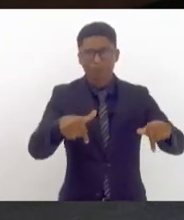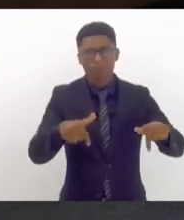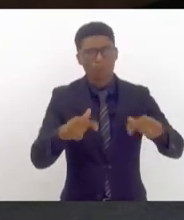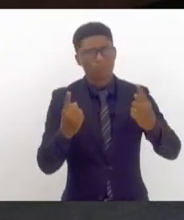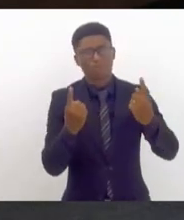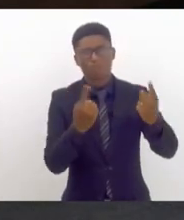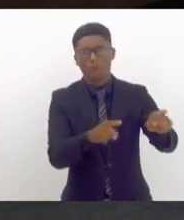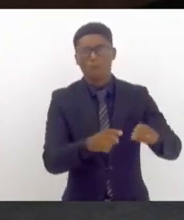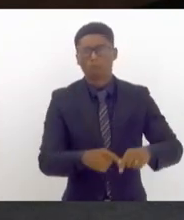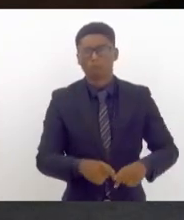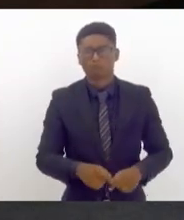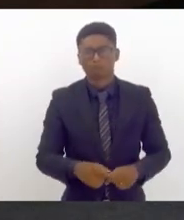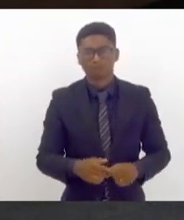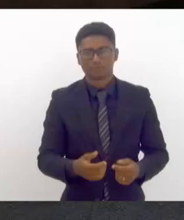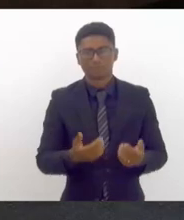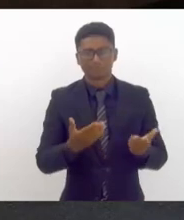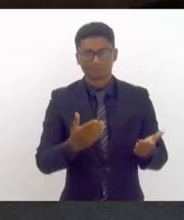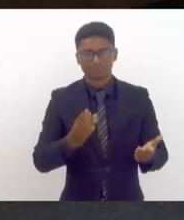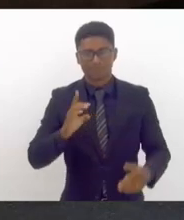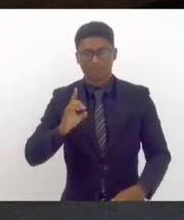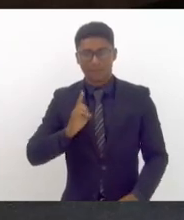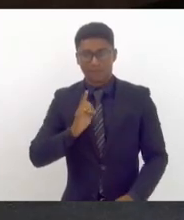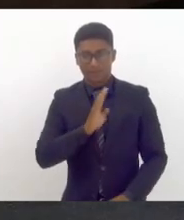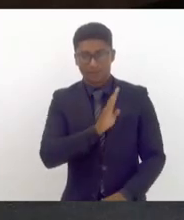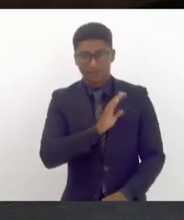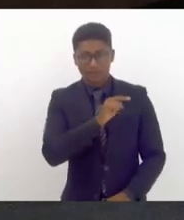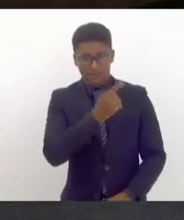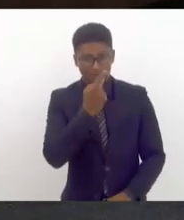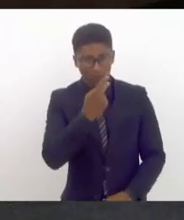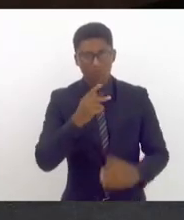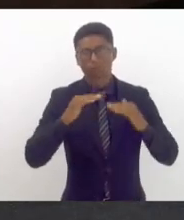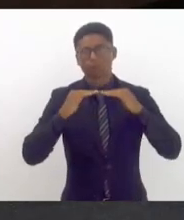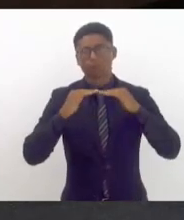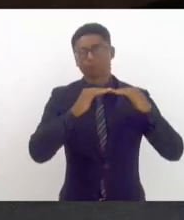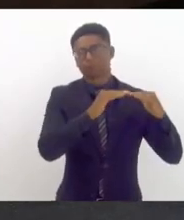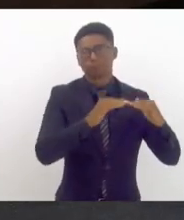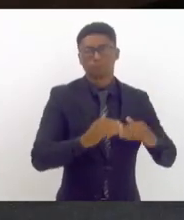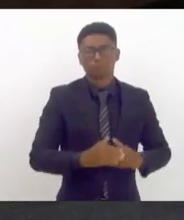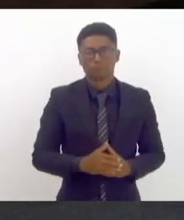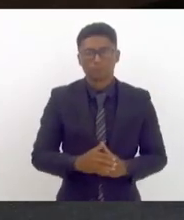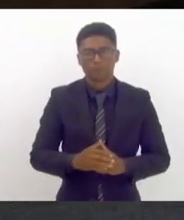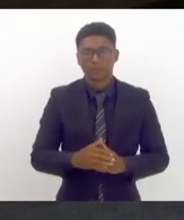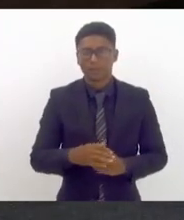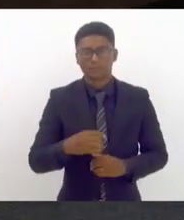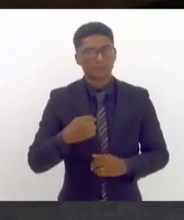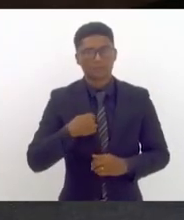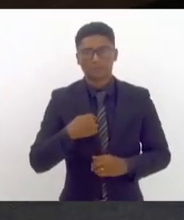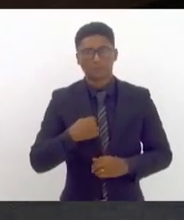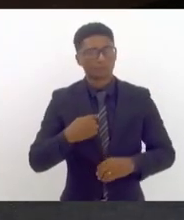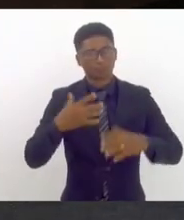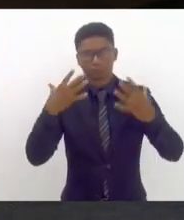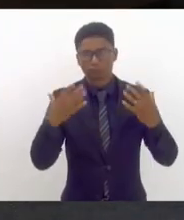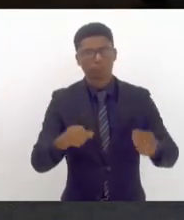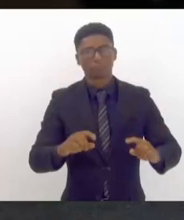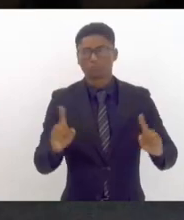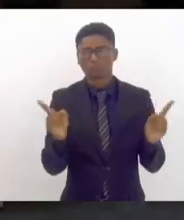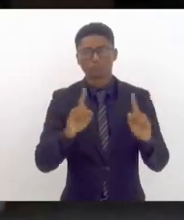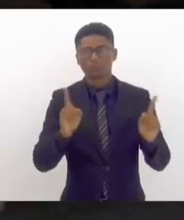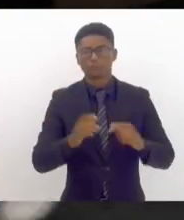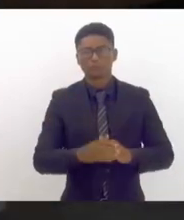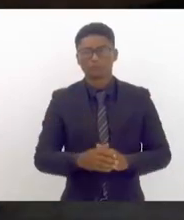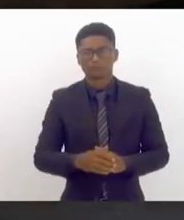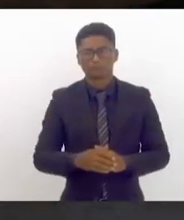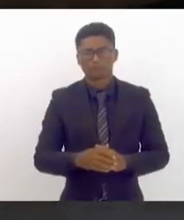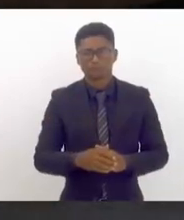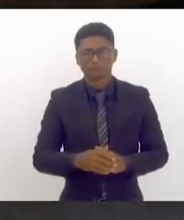Dani, nobre deputada Dani, disse aqui, e jamais vou aceitar que mesmo companheiros